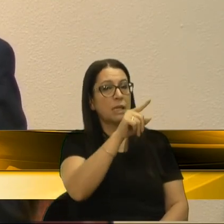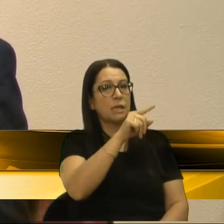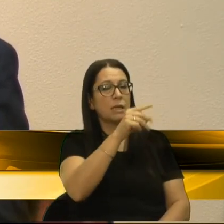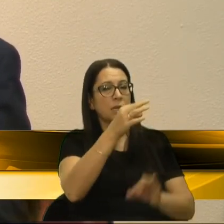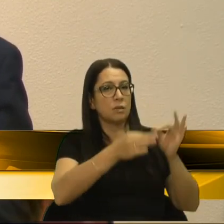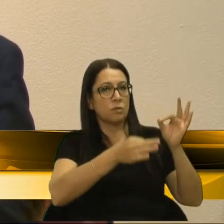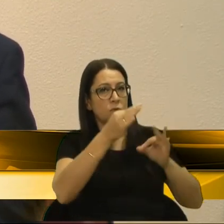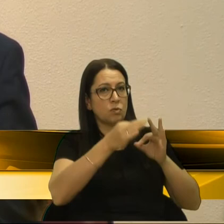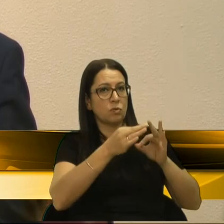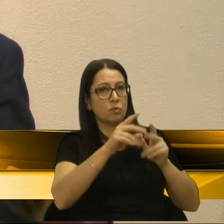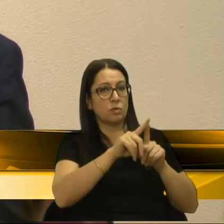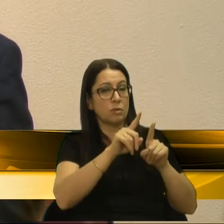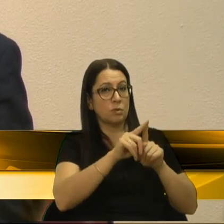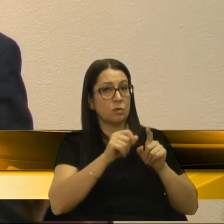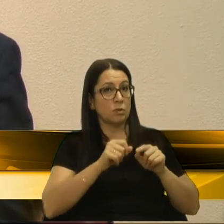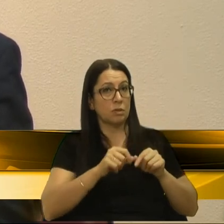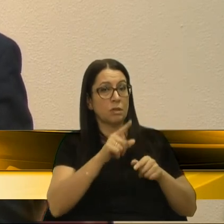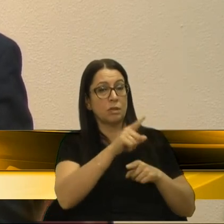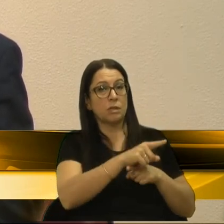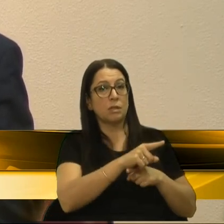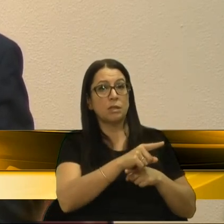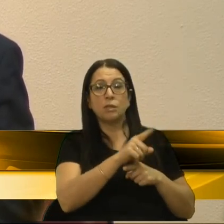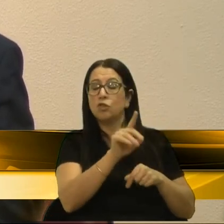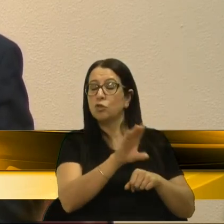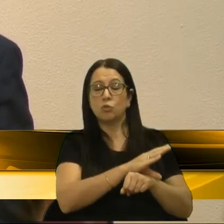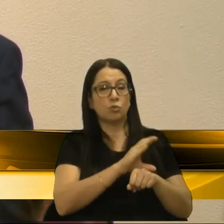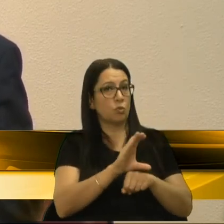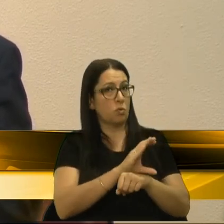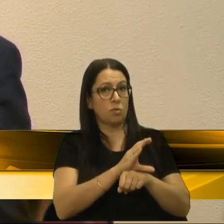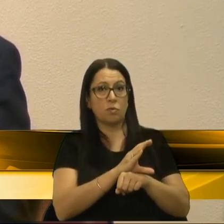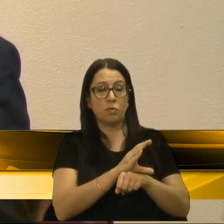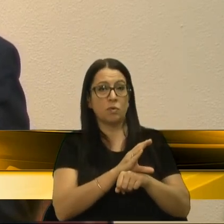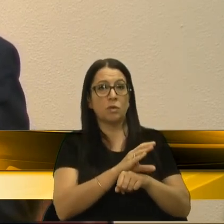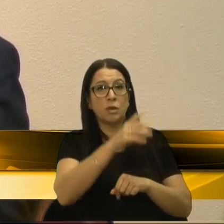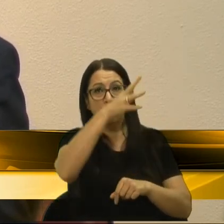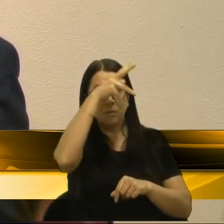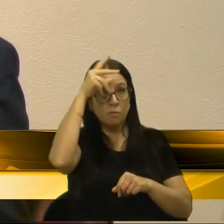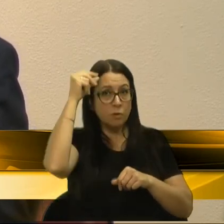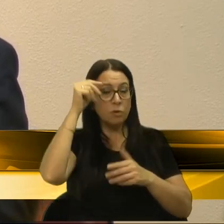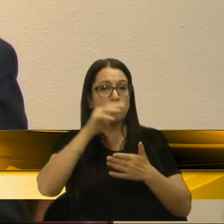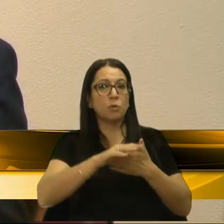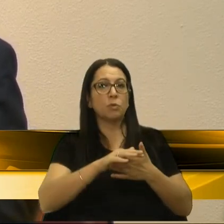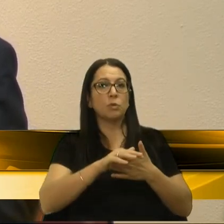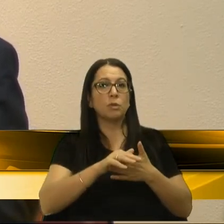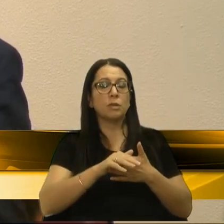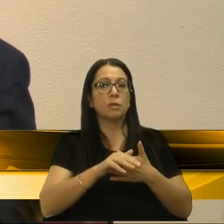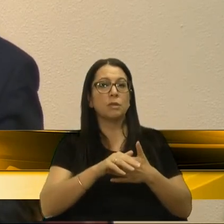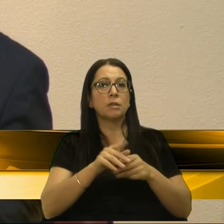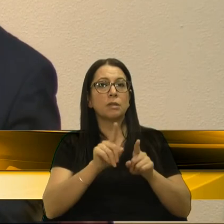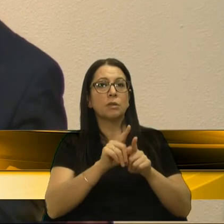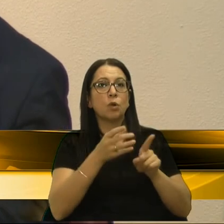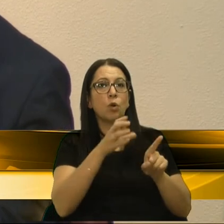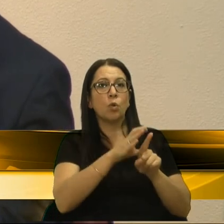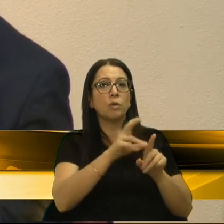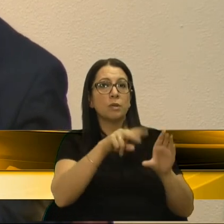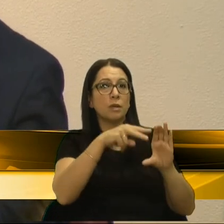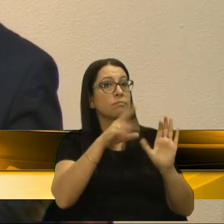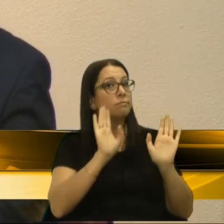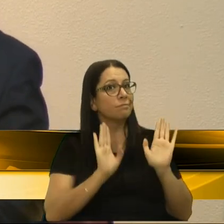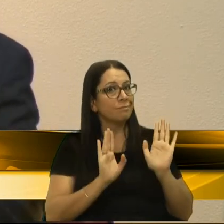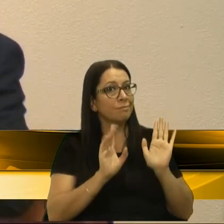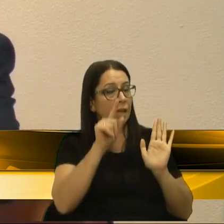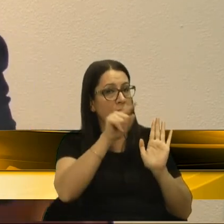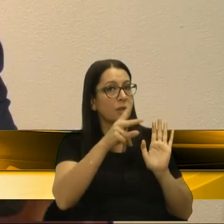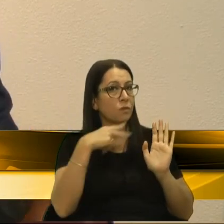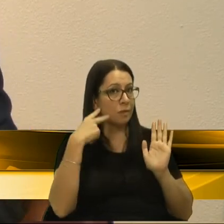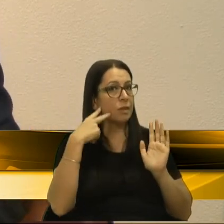julgou improcedente uma ação de inconstitucionalidade da Prefeitura ajuizada contra a Câmara de Vereadores. Lá